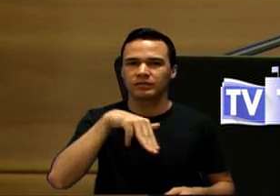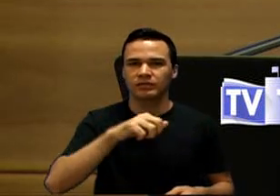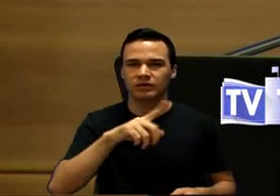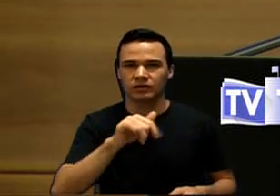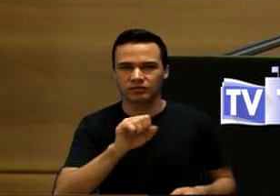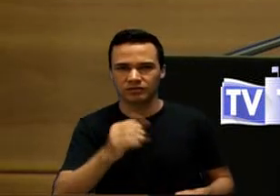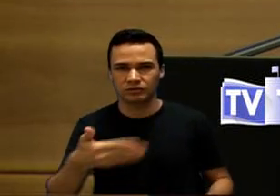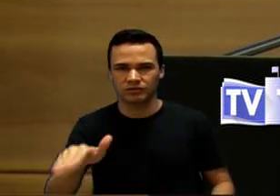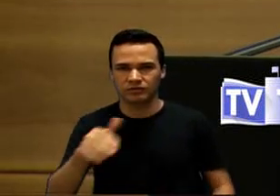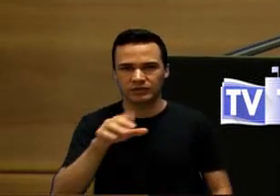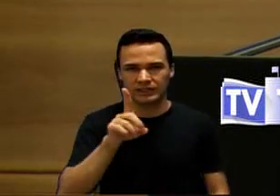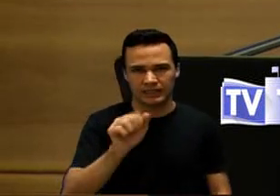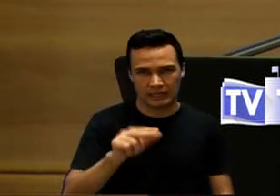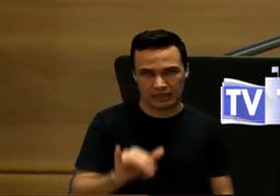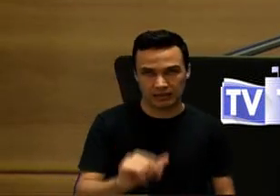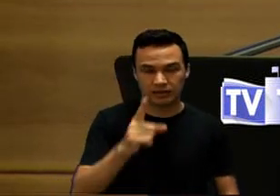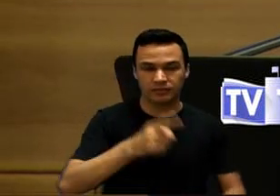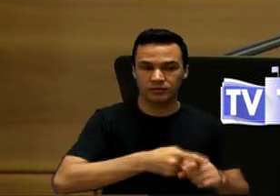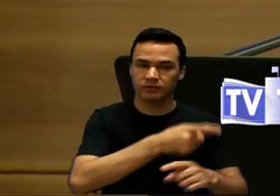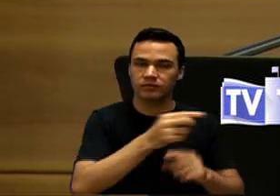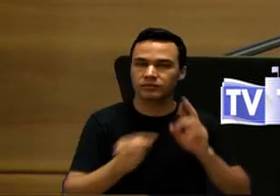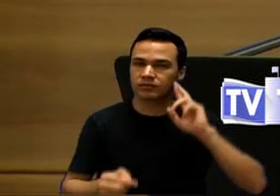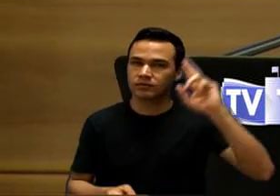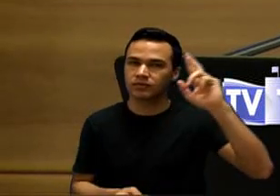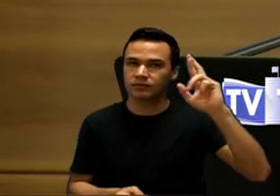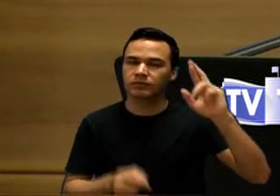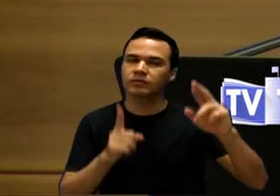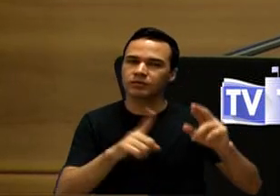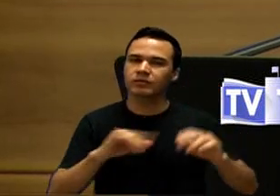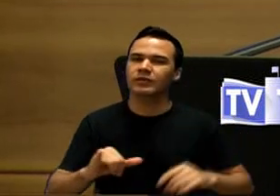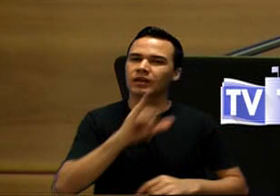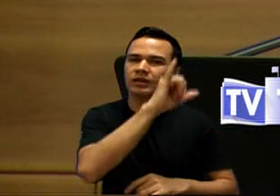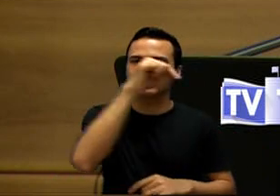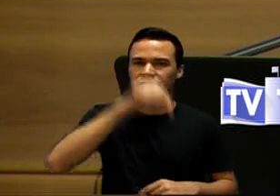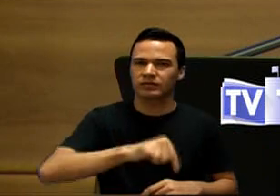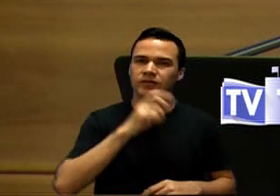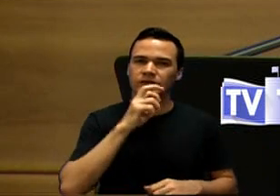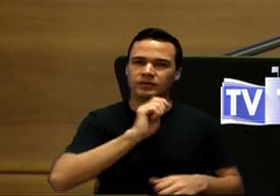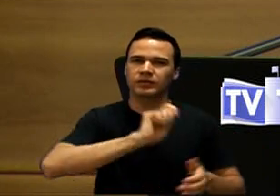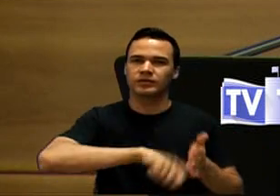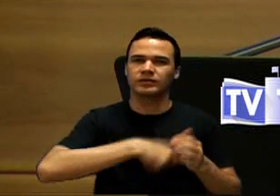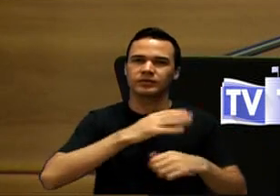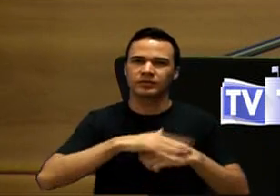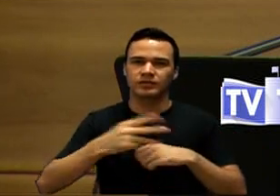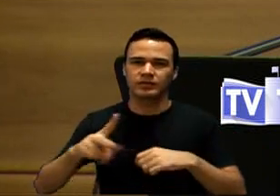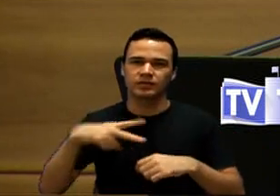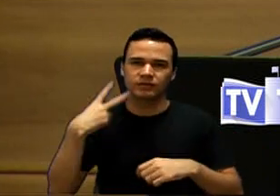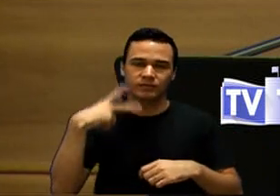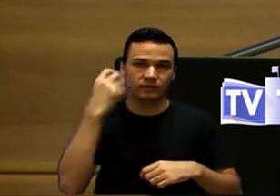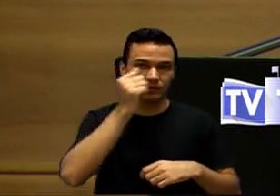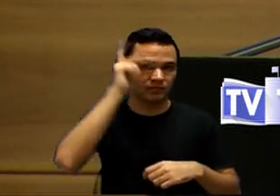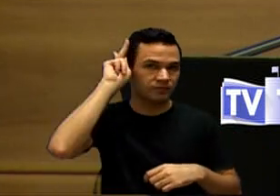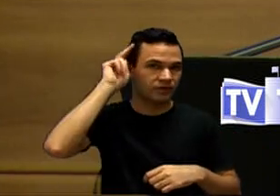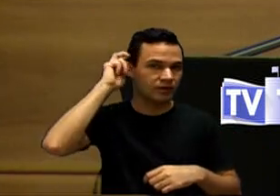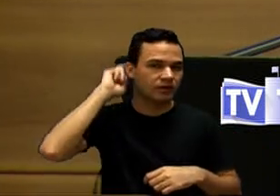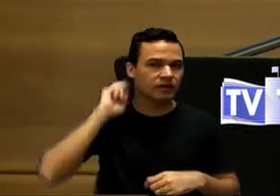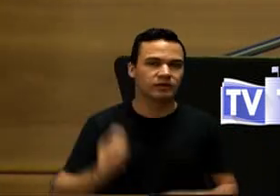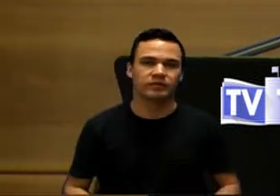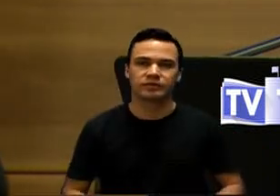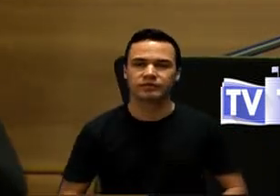Mariga Arujo pelo comando da base de aviação de Sorocaba. Quem assina é o vereador José Apolo da Silva, pastor